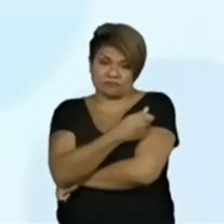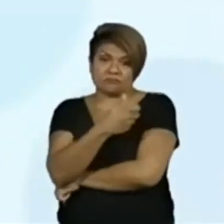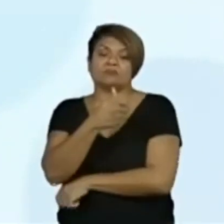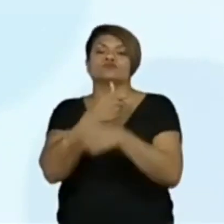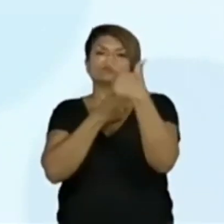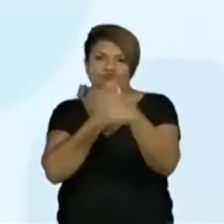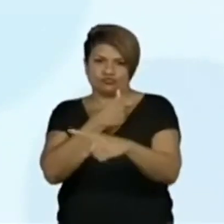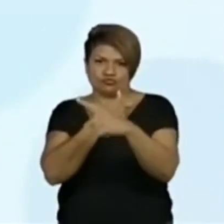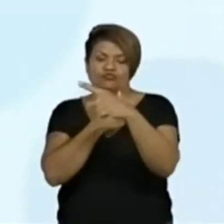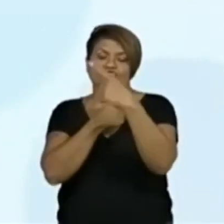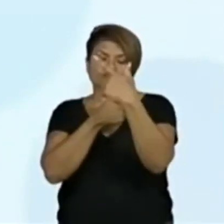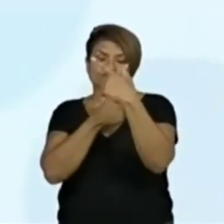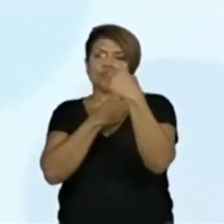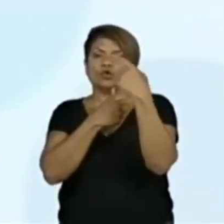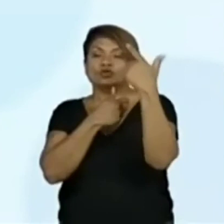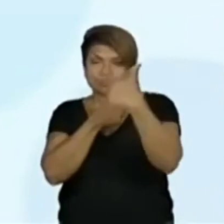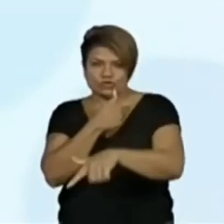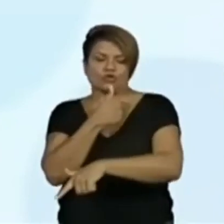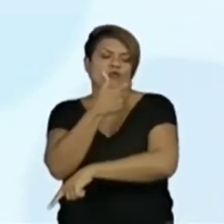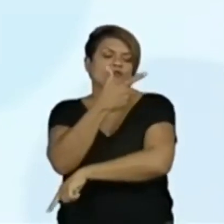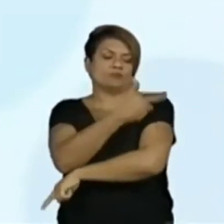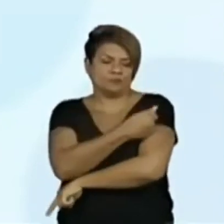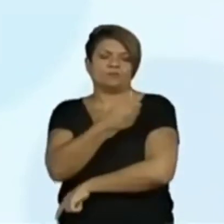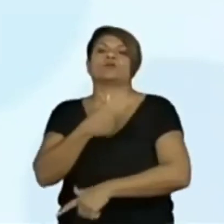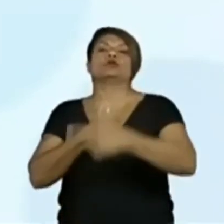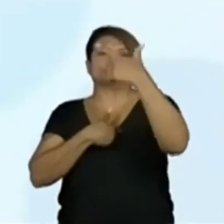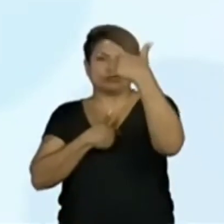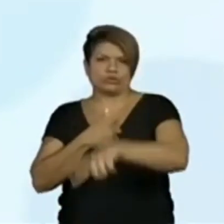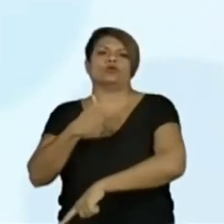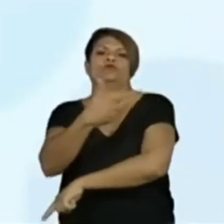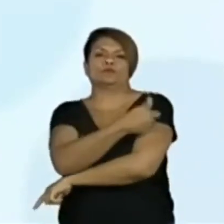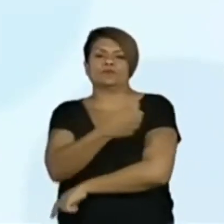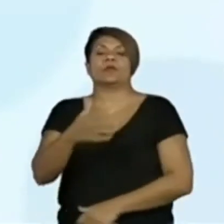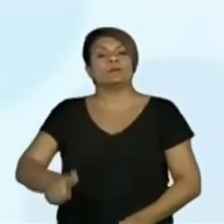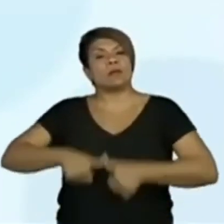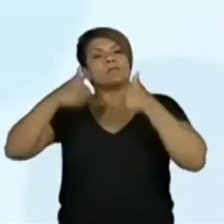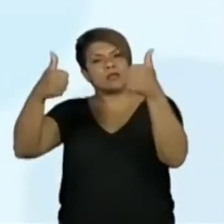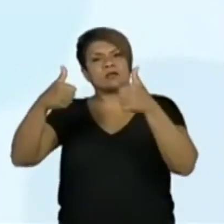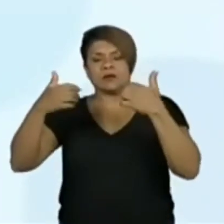reforço para melhorar essa reação do organismo.